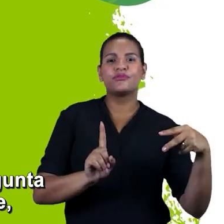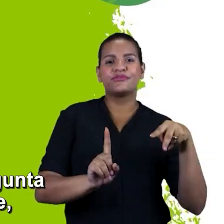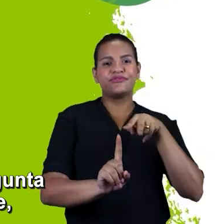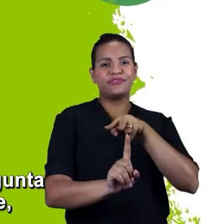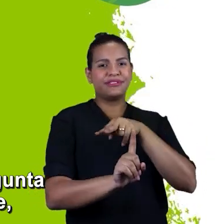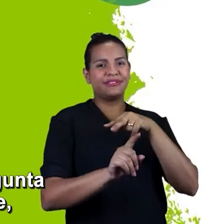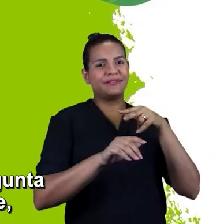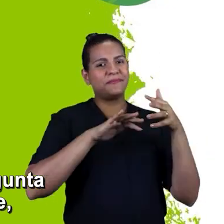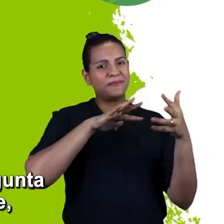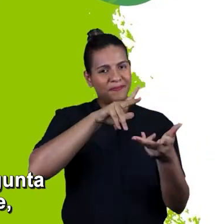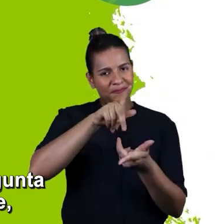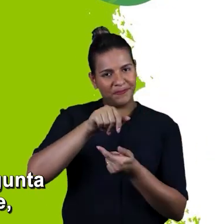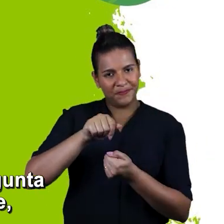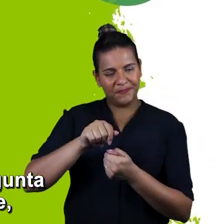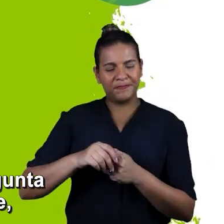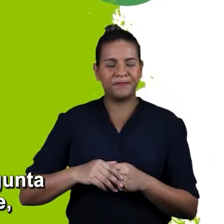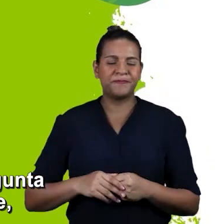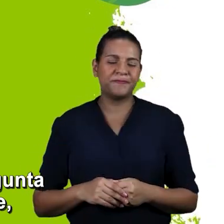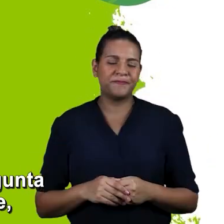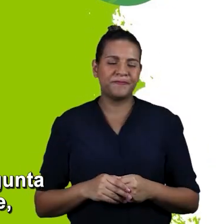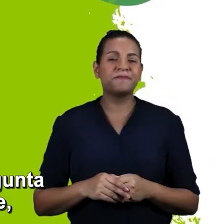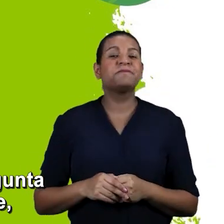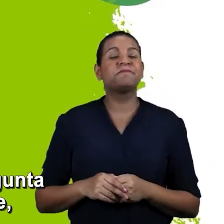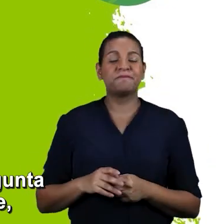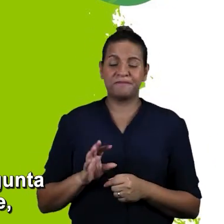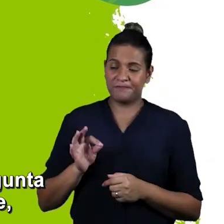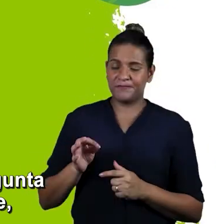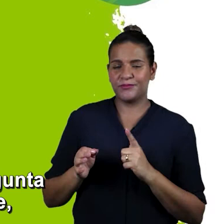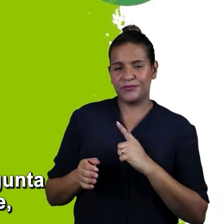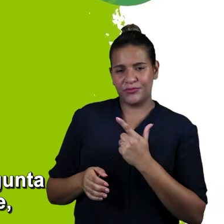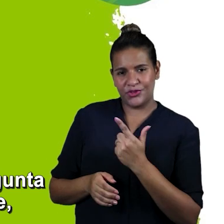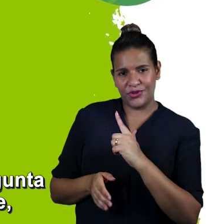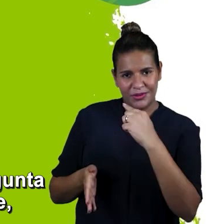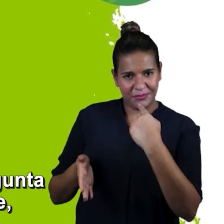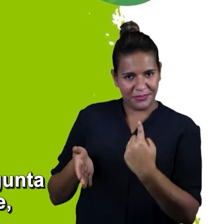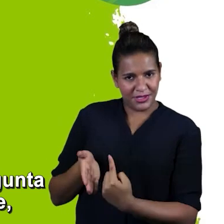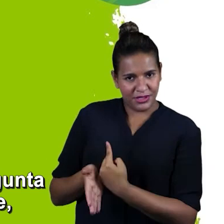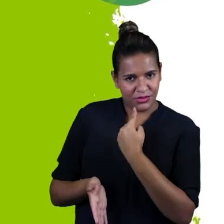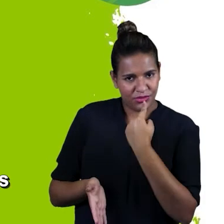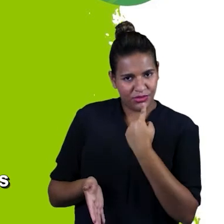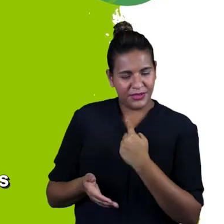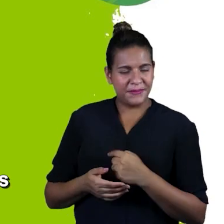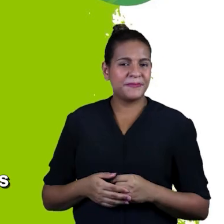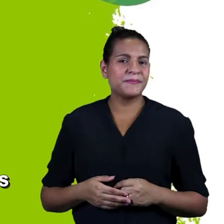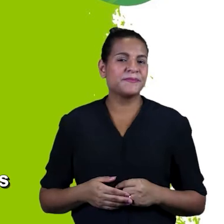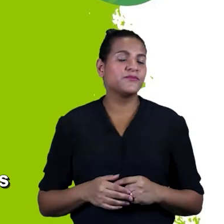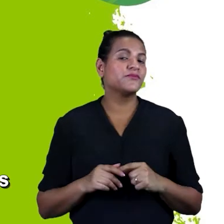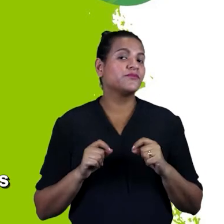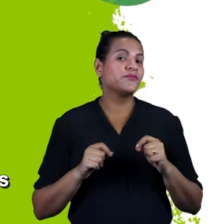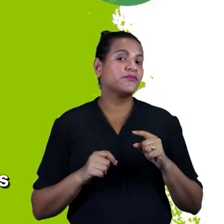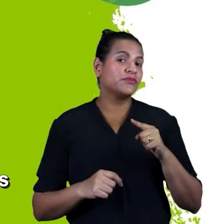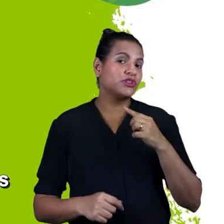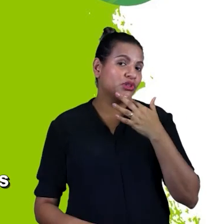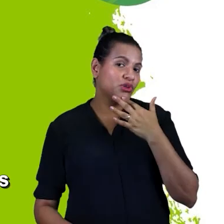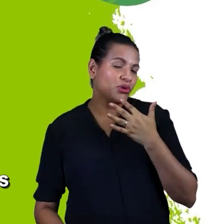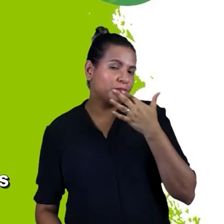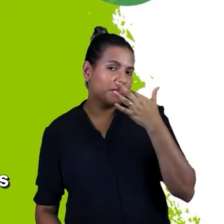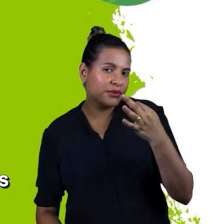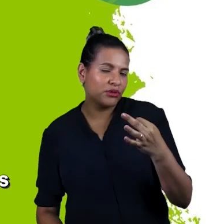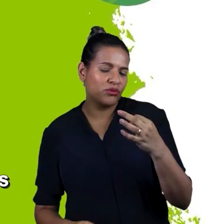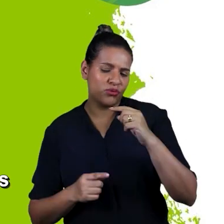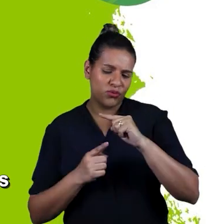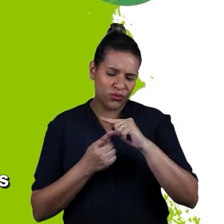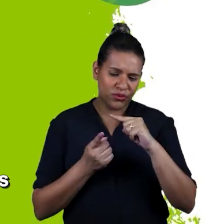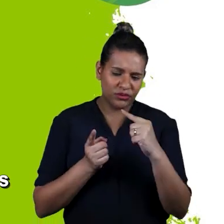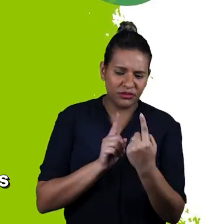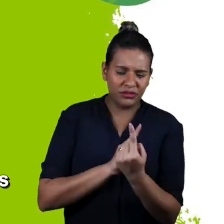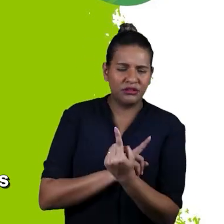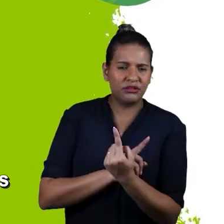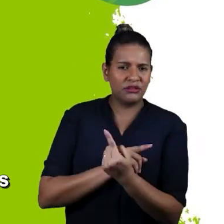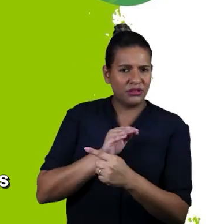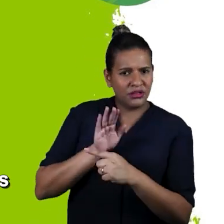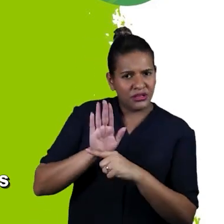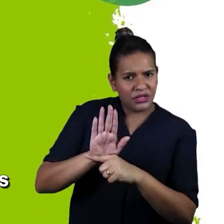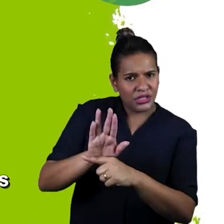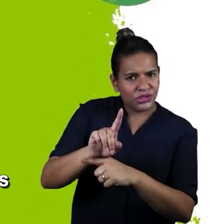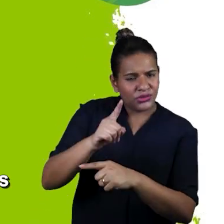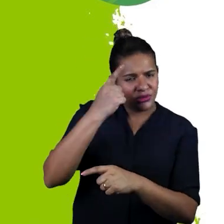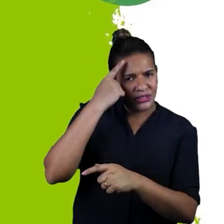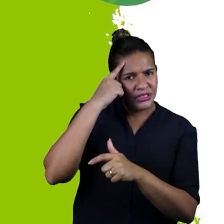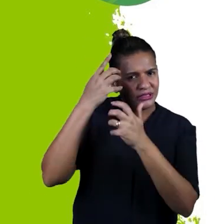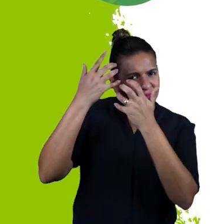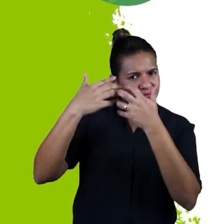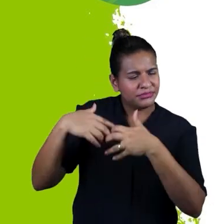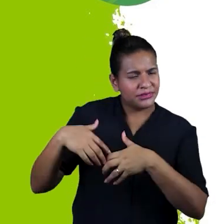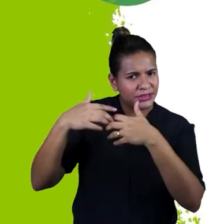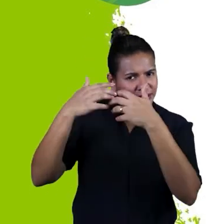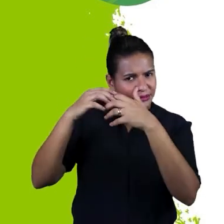a ver também com a pergunta que o Júlio fez aqui pra gente, que é: buscar fontes contrárias à sua